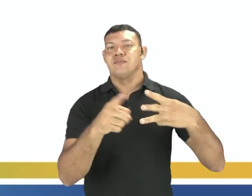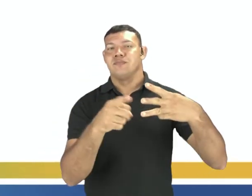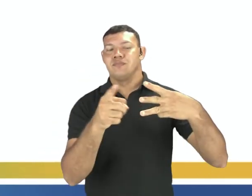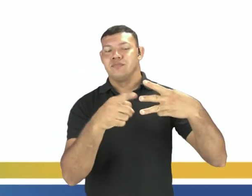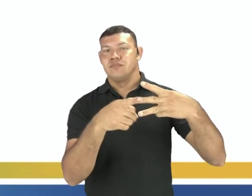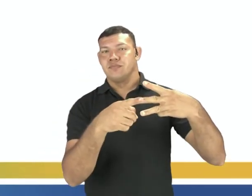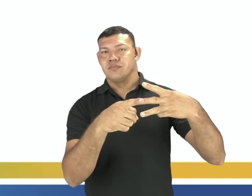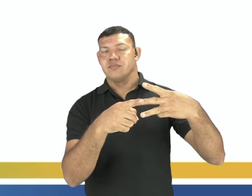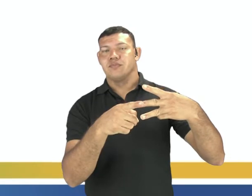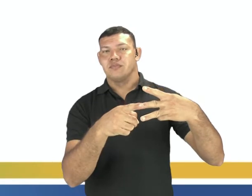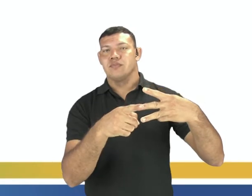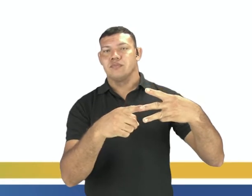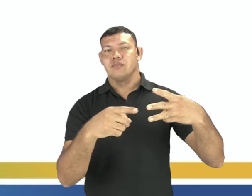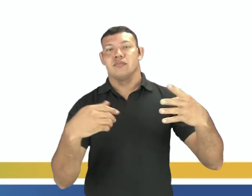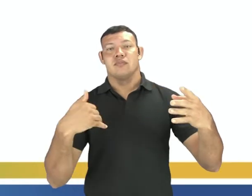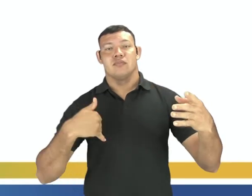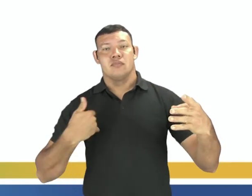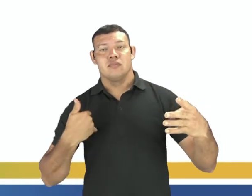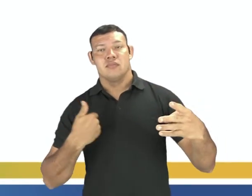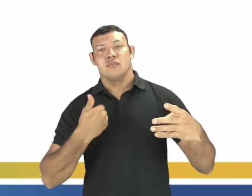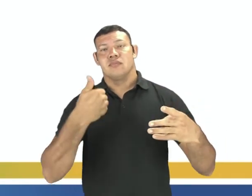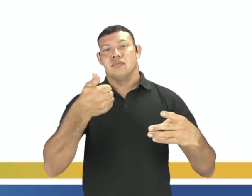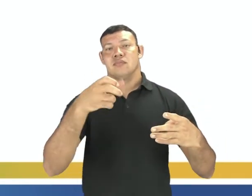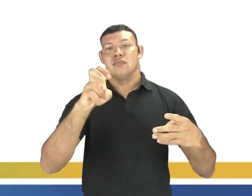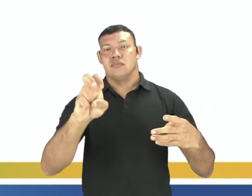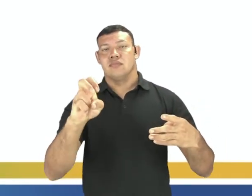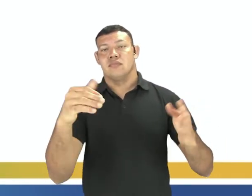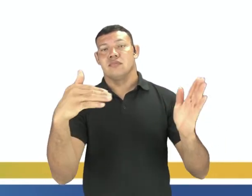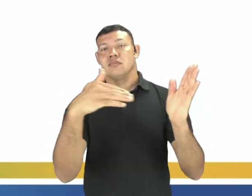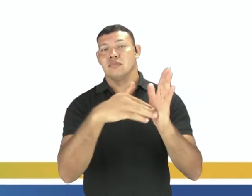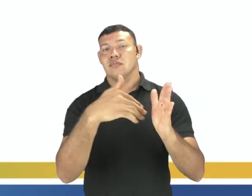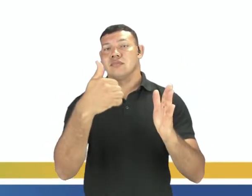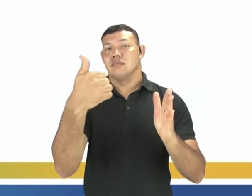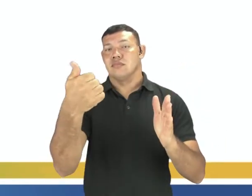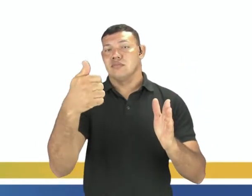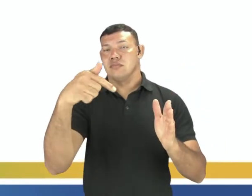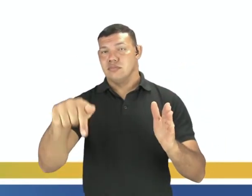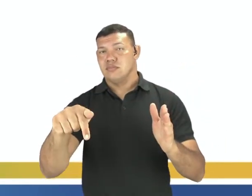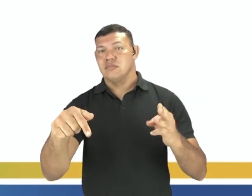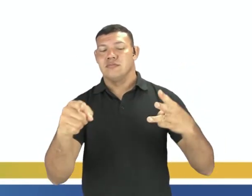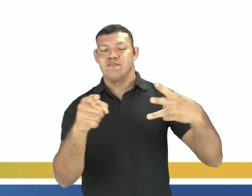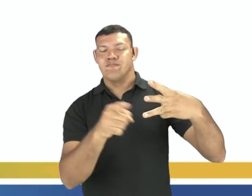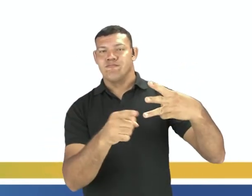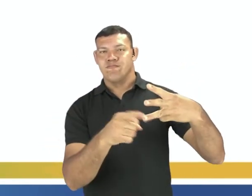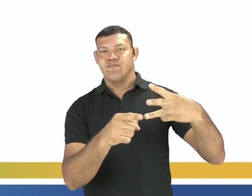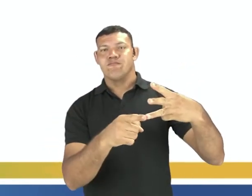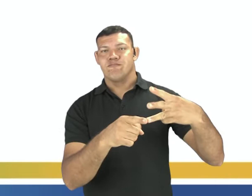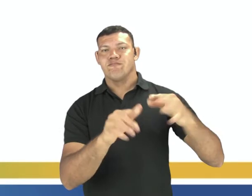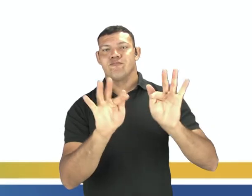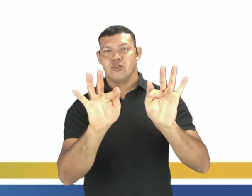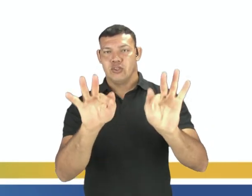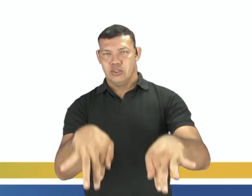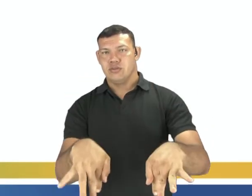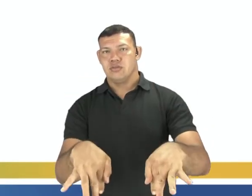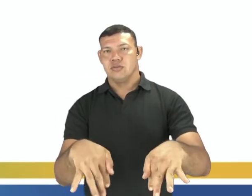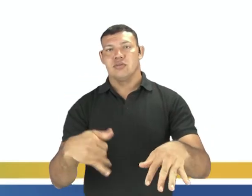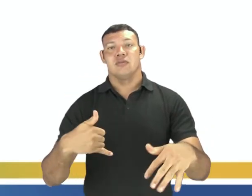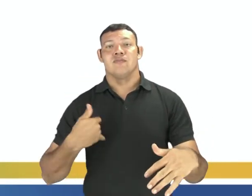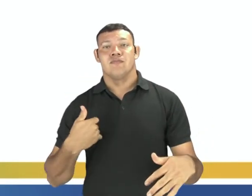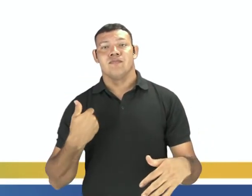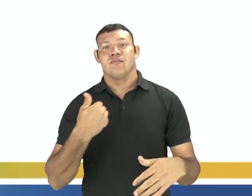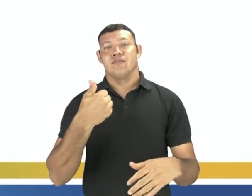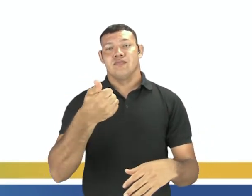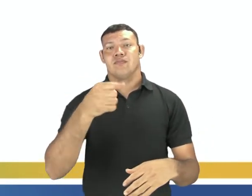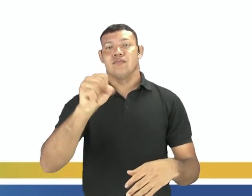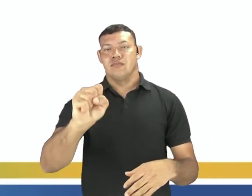Adolescência média, que é entre 15 aos 17 anos. E a adolescência final, que é entre os 18